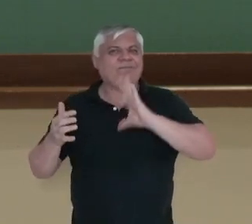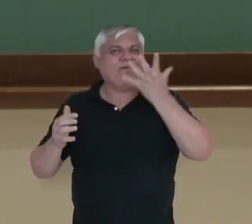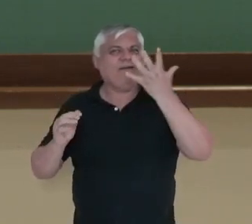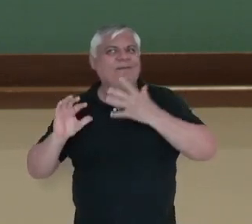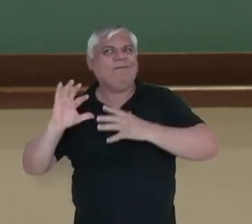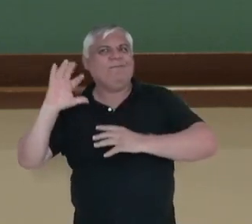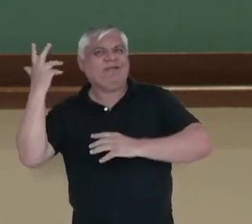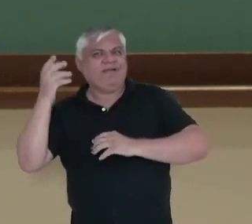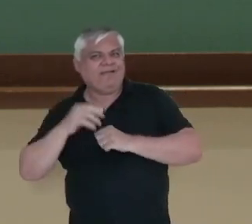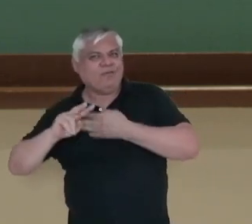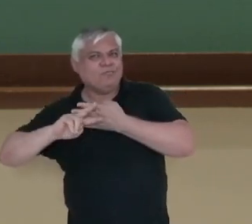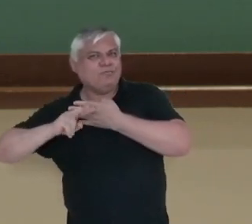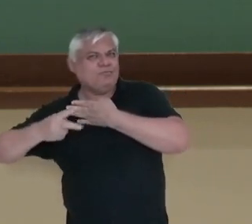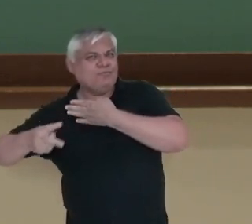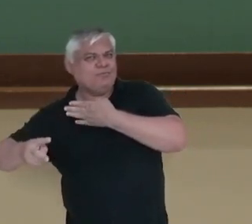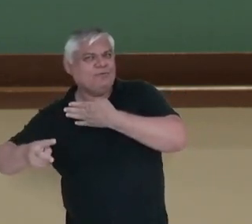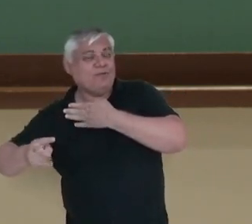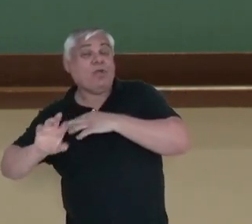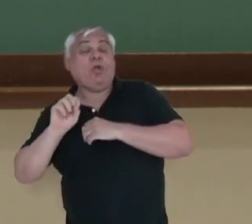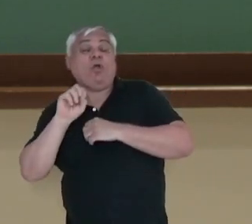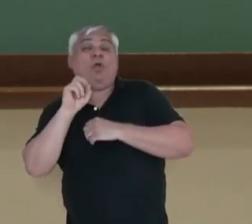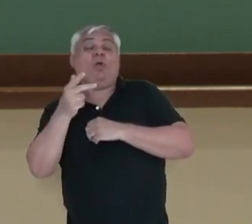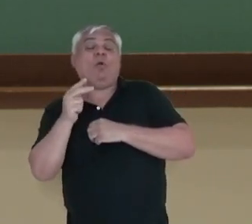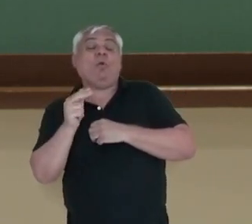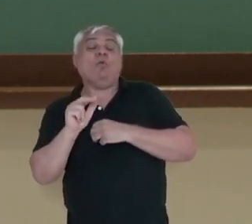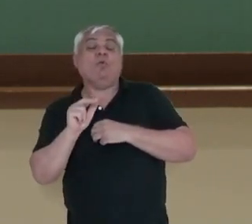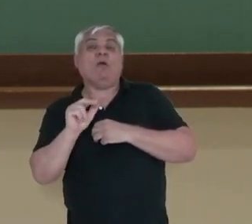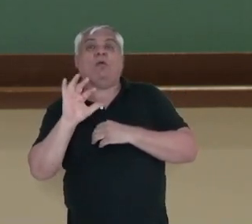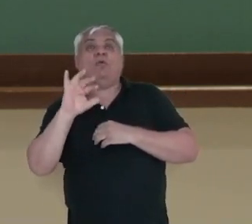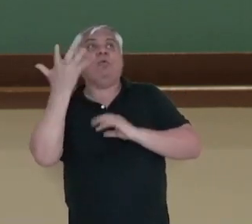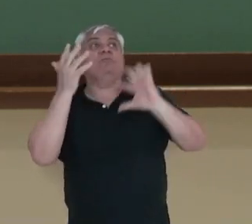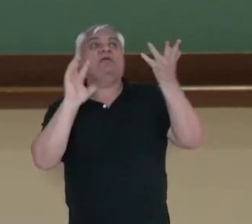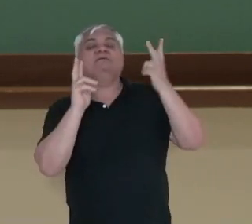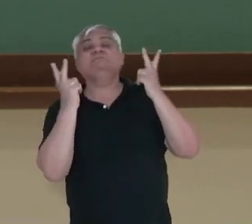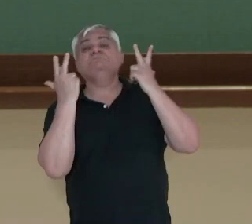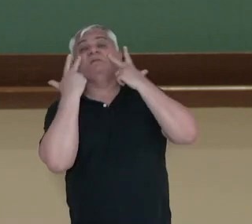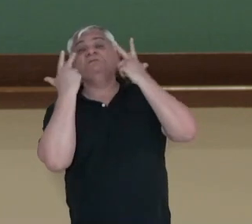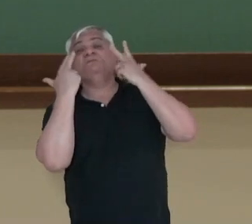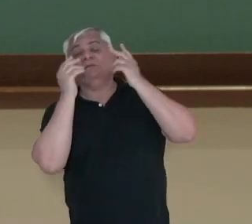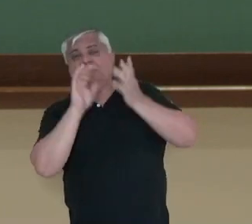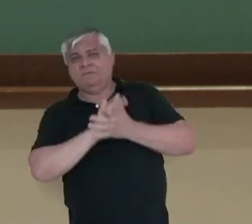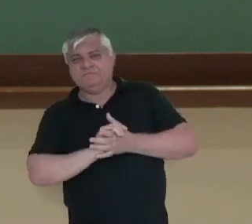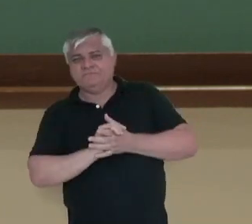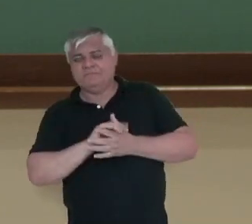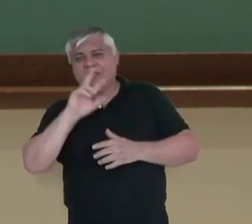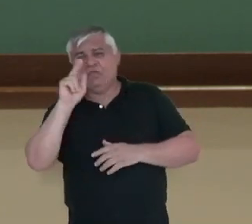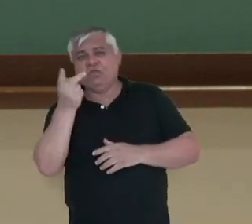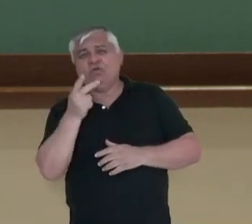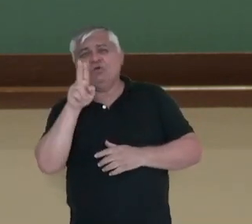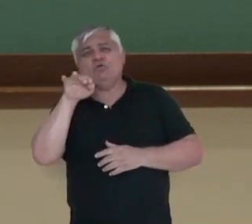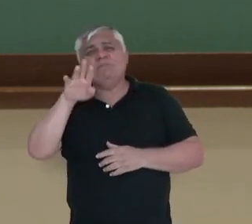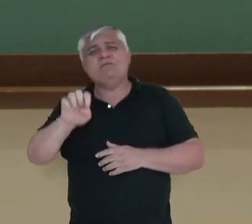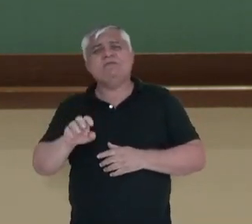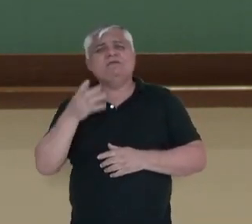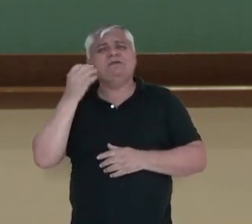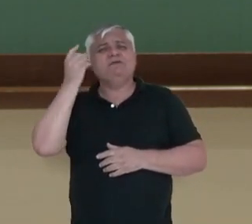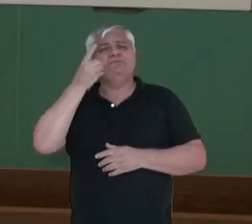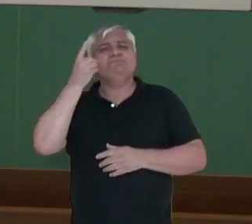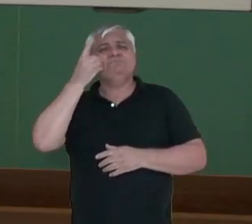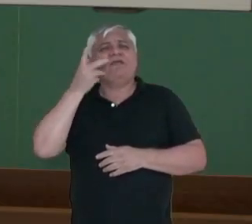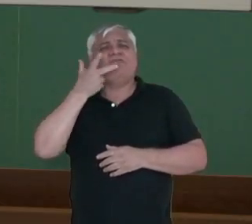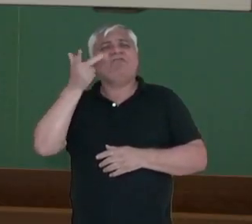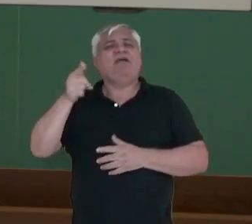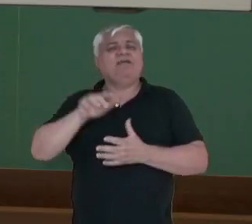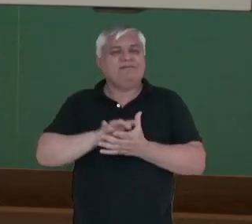causa e efeito, ou as coisas acontecem por meio do acaso. O Hume, o que o Hume defenderia sobre isso? Vamos